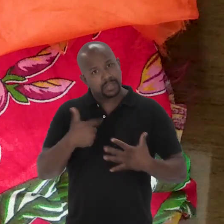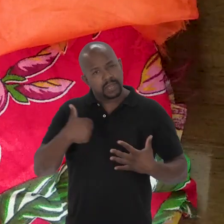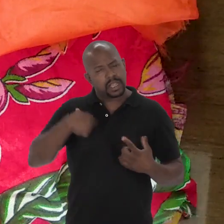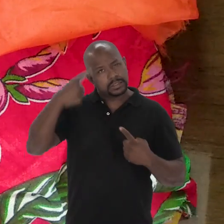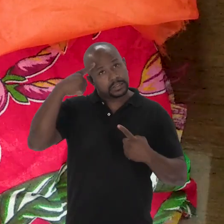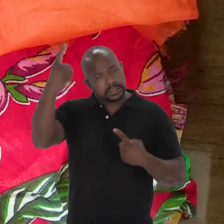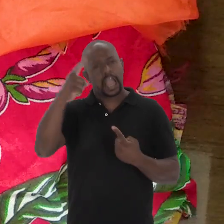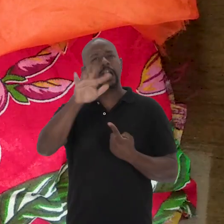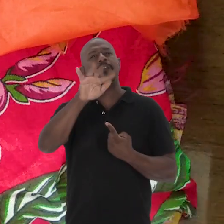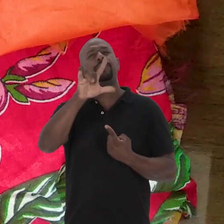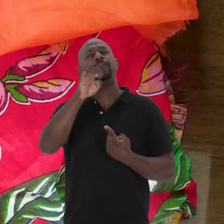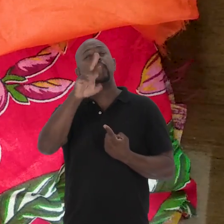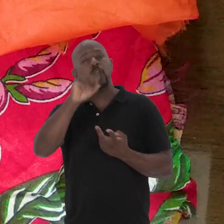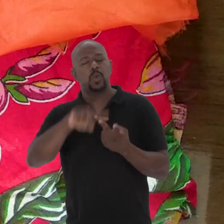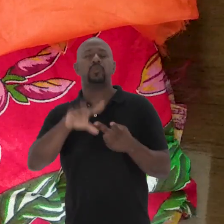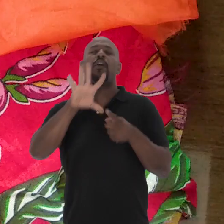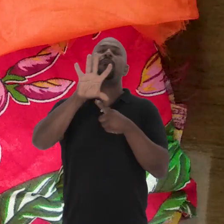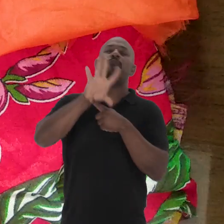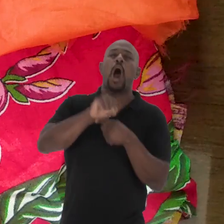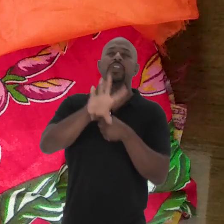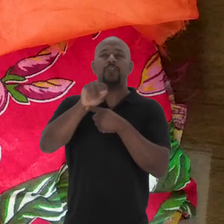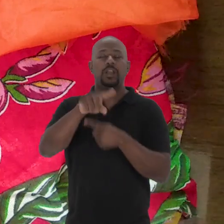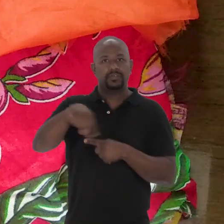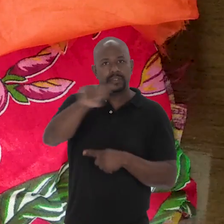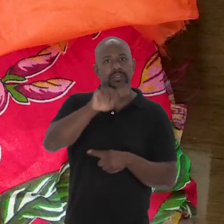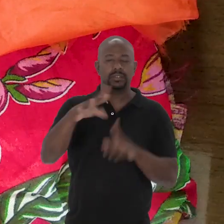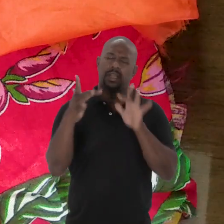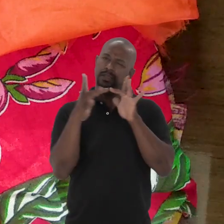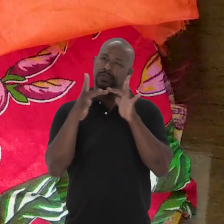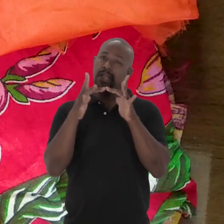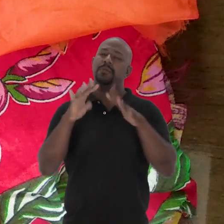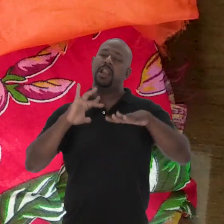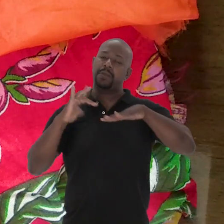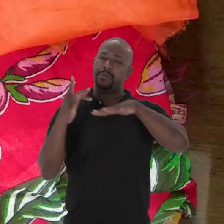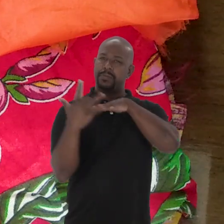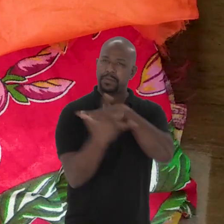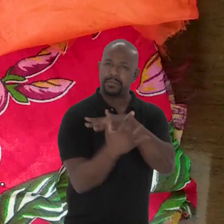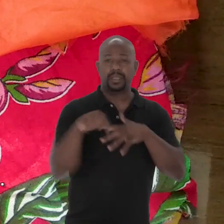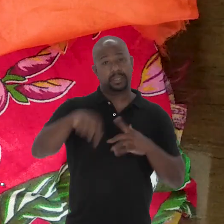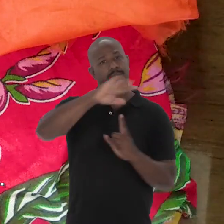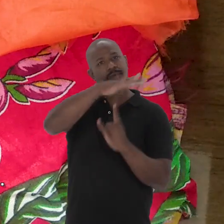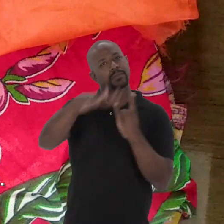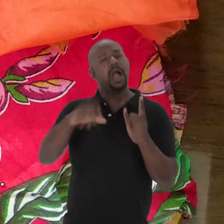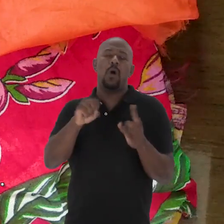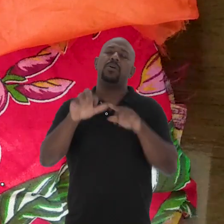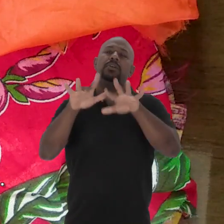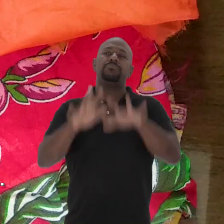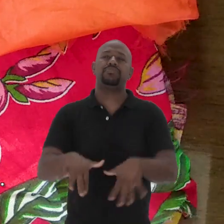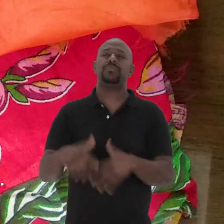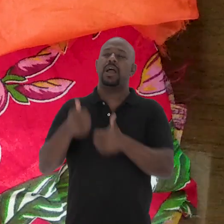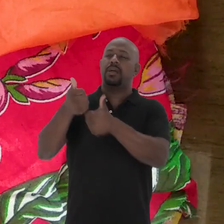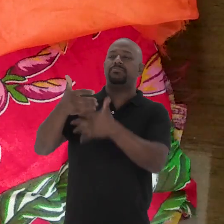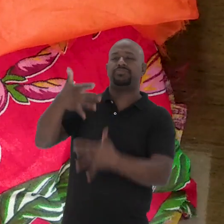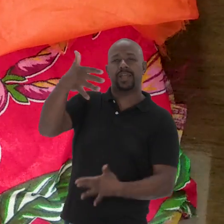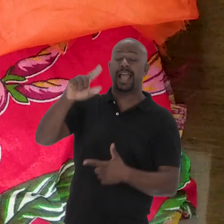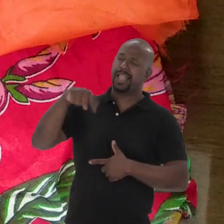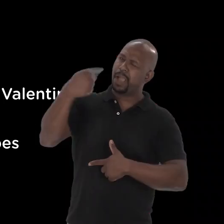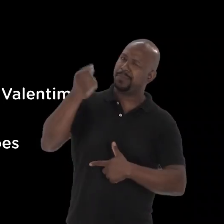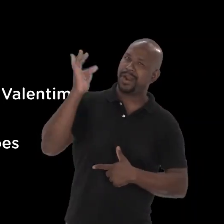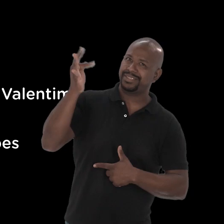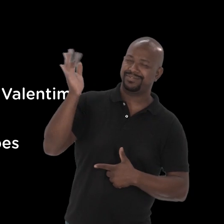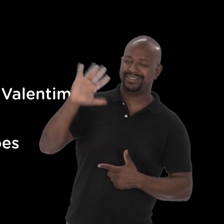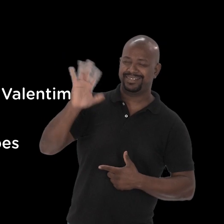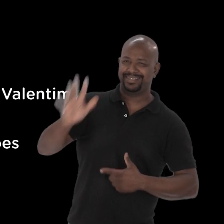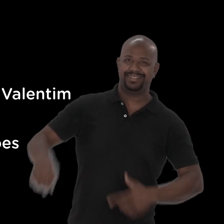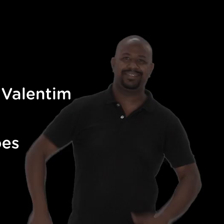as ideias de filtro e as fotos de vocês. É só entrar em contato pelas redes sociais do museu ou escreve aqui nos comentários. Até a próxima!